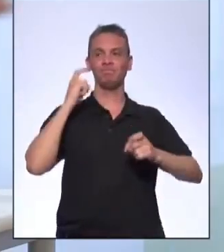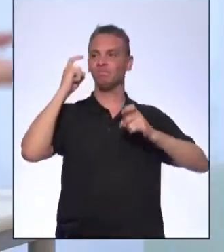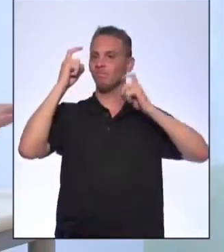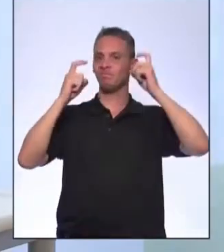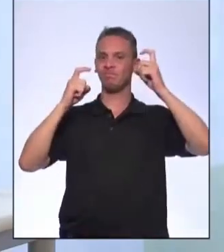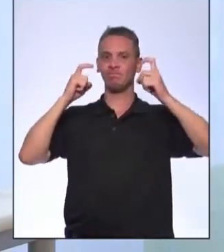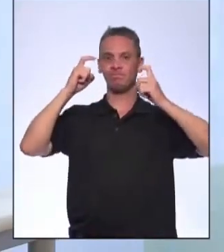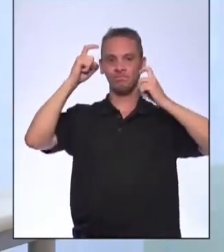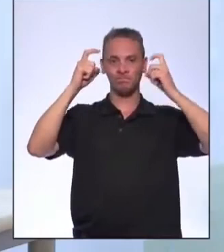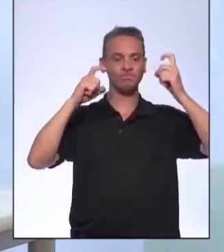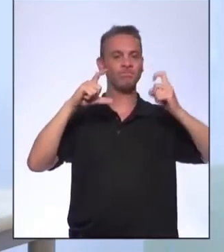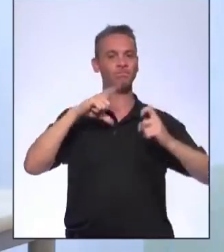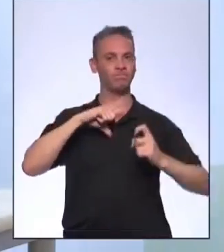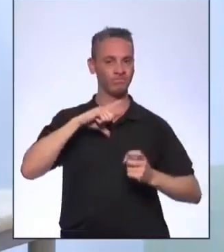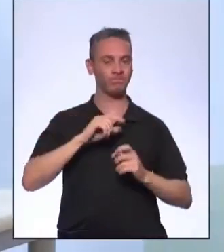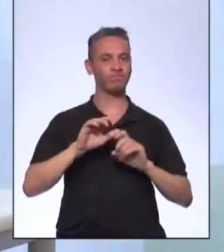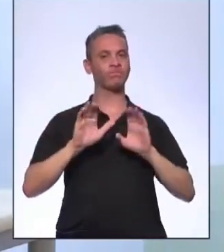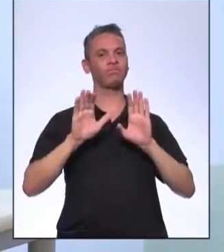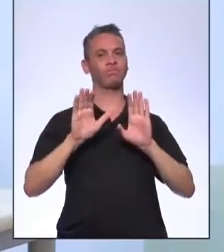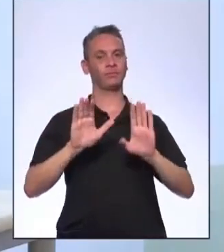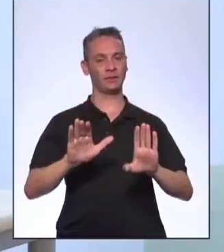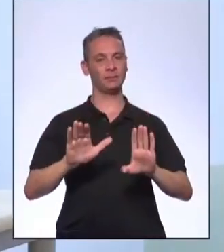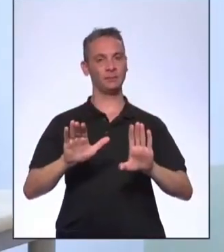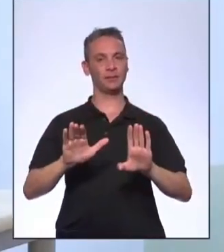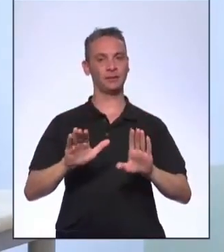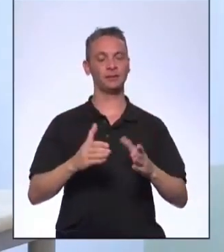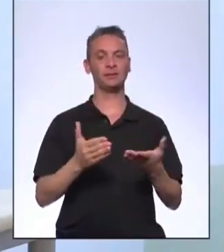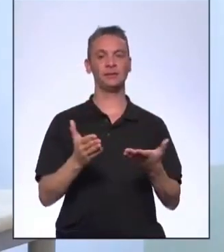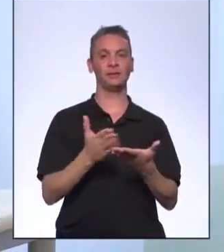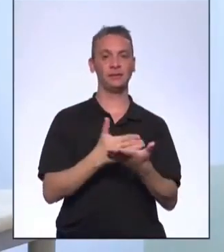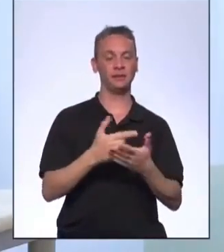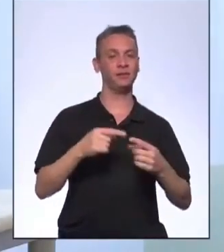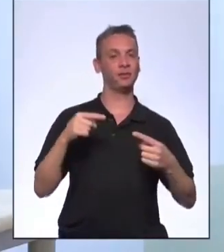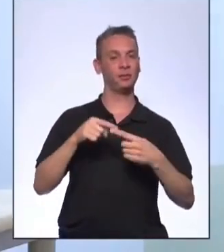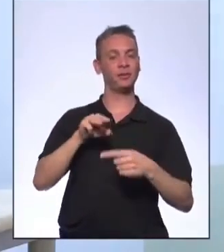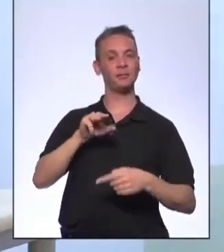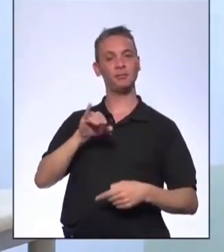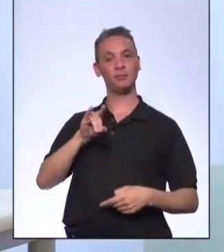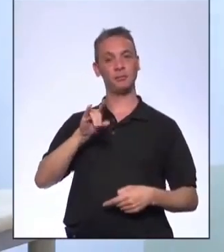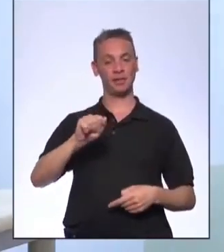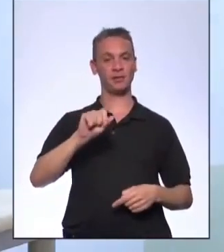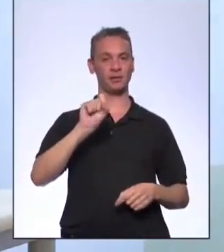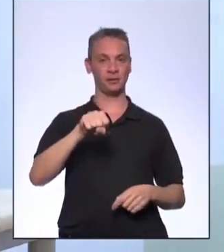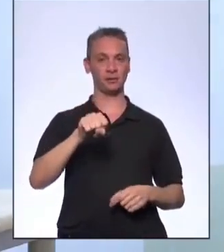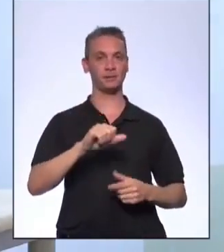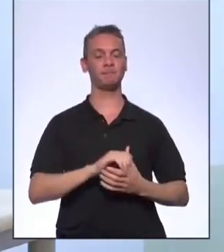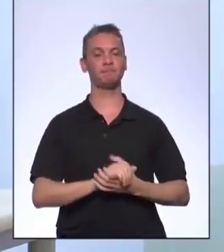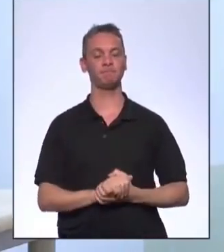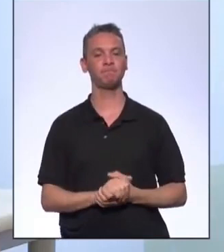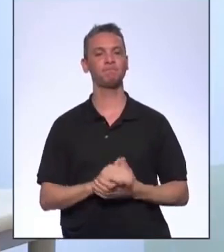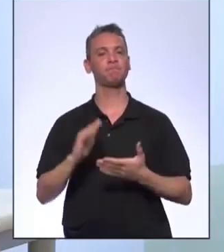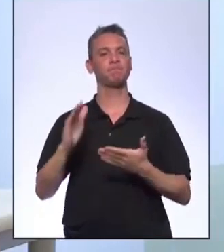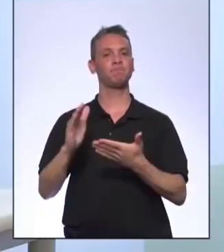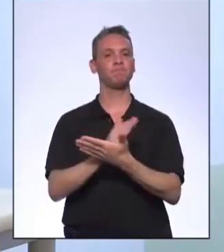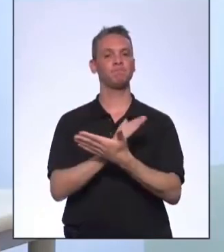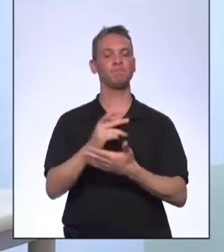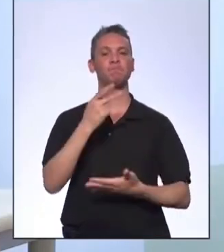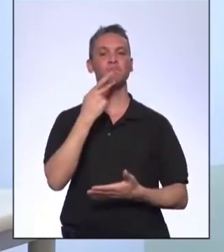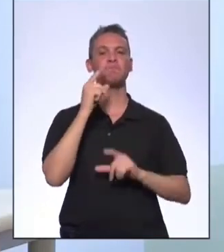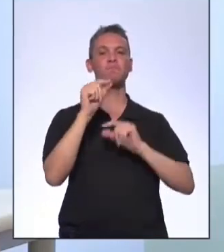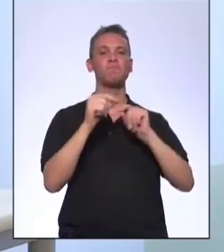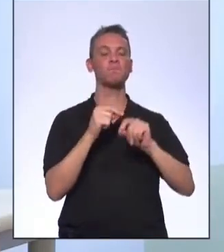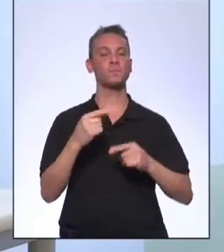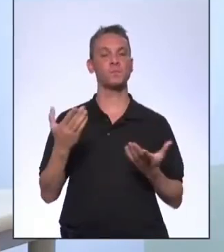que a gente tem também. Sim. Mas o livro é sim uma mídia, tá? Muitos deles falaram aqui, respondendo, que são